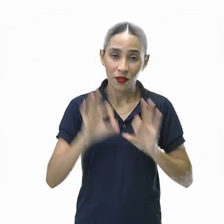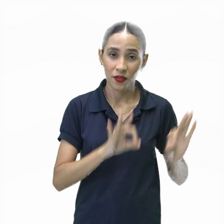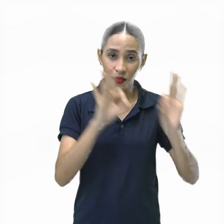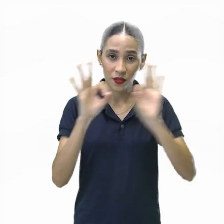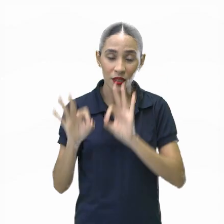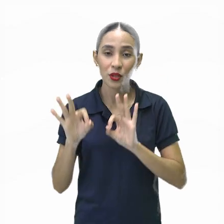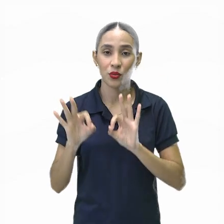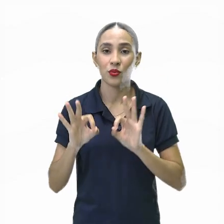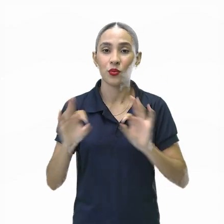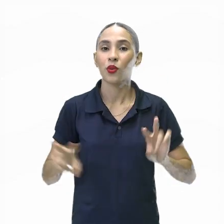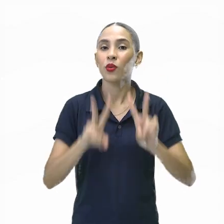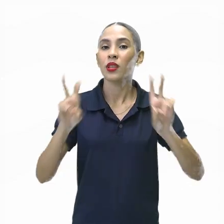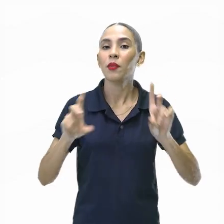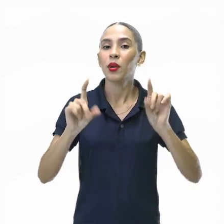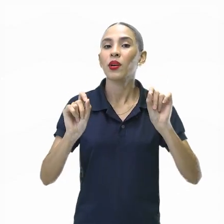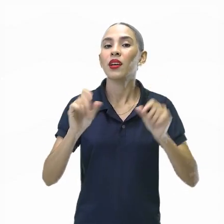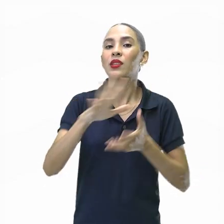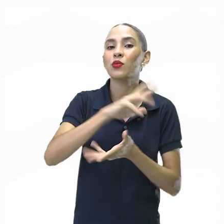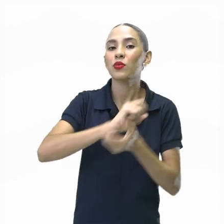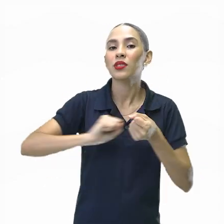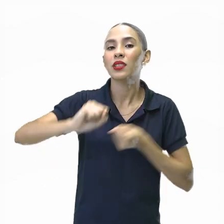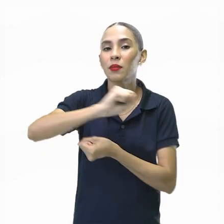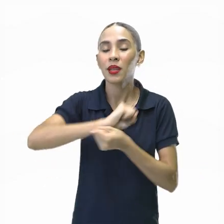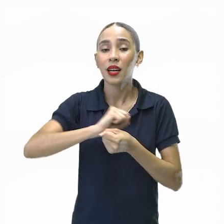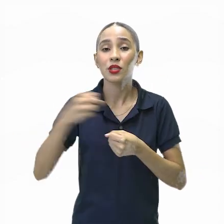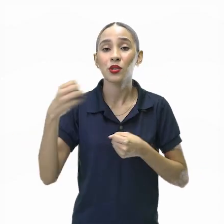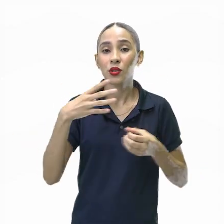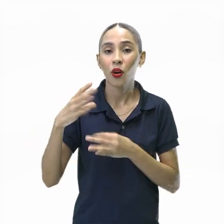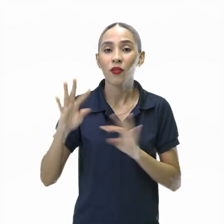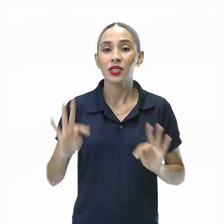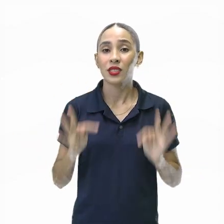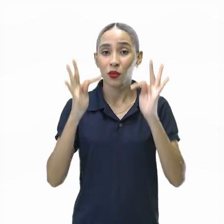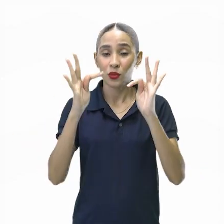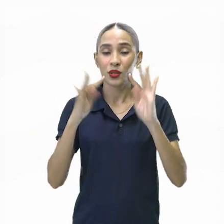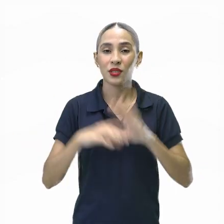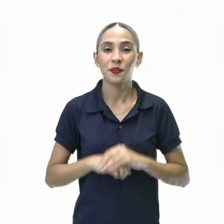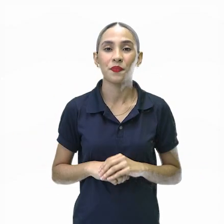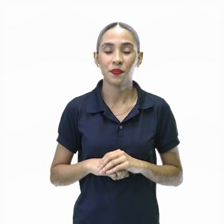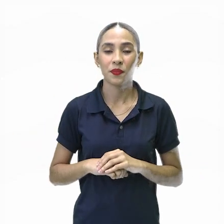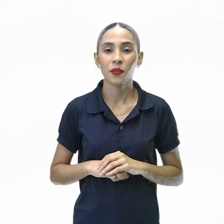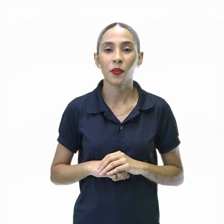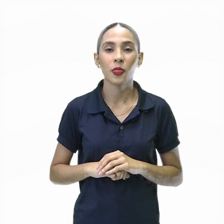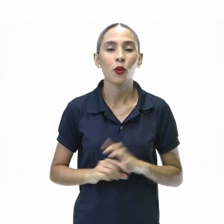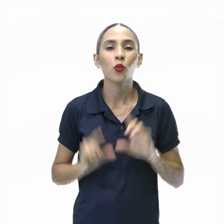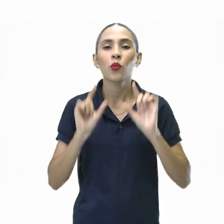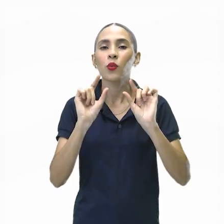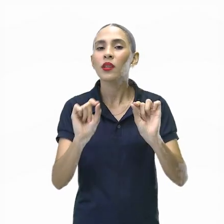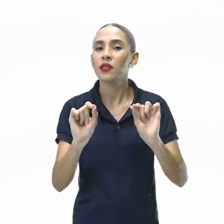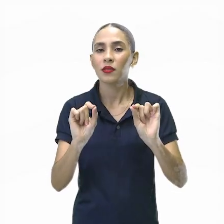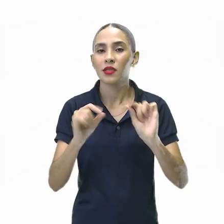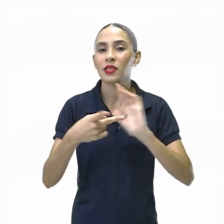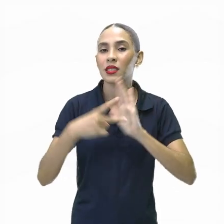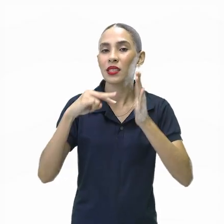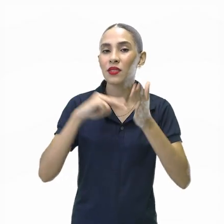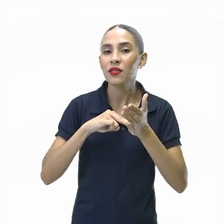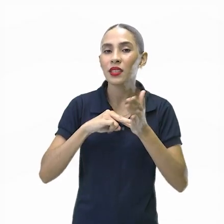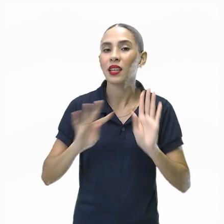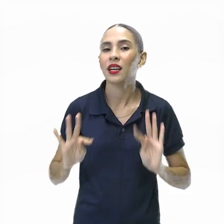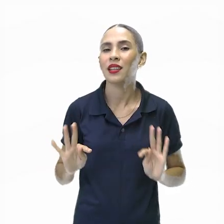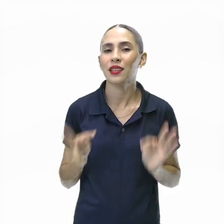no vídeo sobre sustentabilidade e novas tecnologias. E o que vem dizer